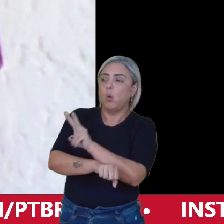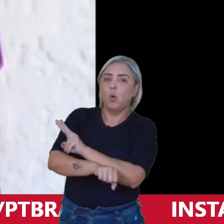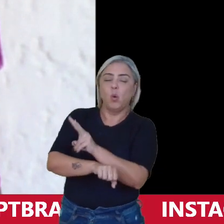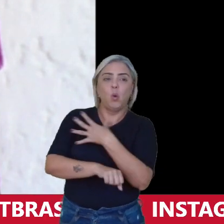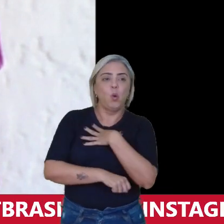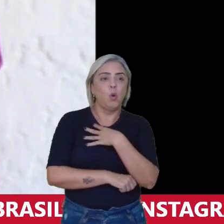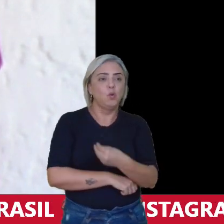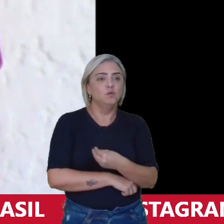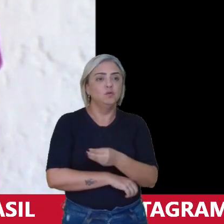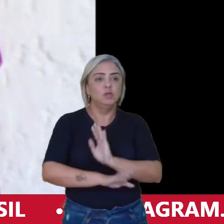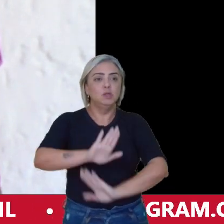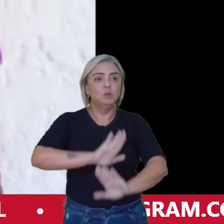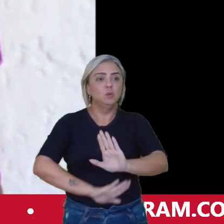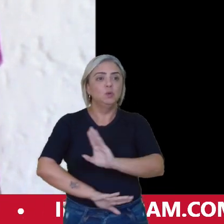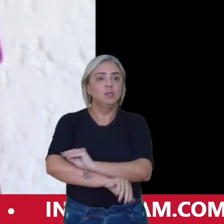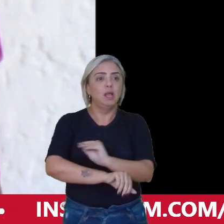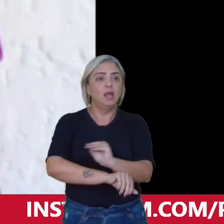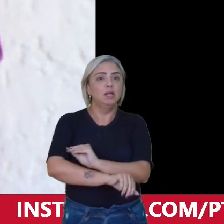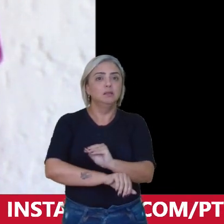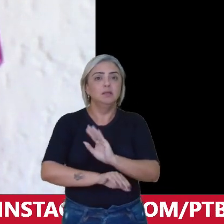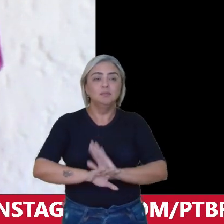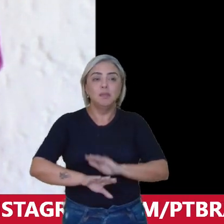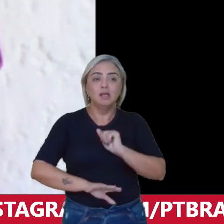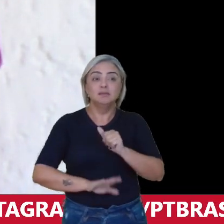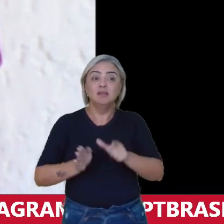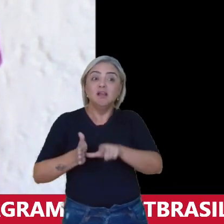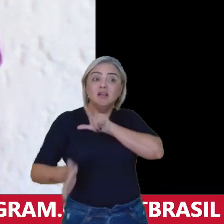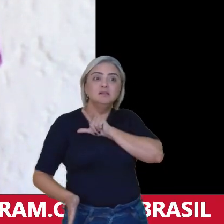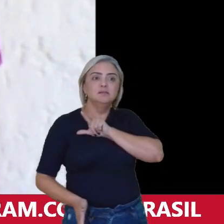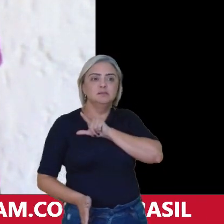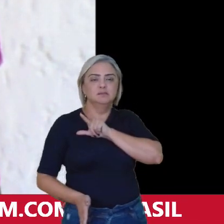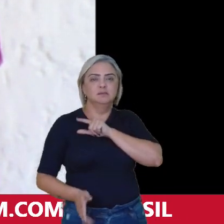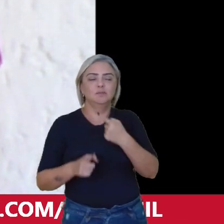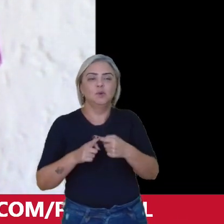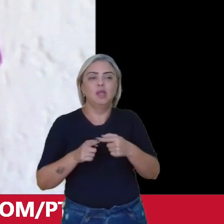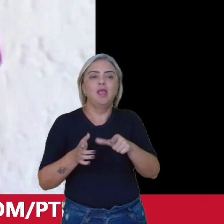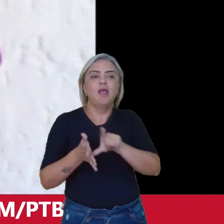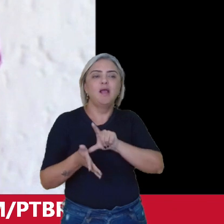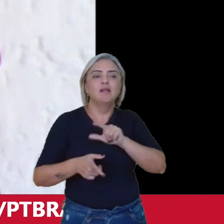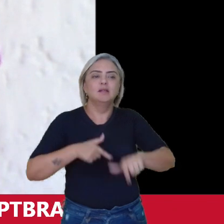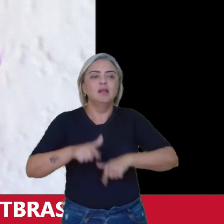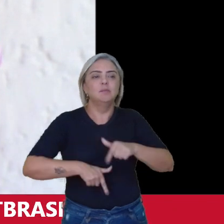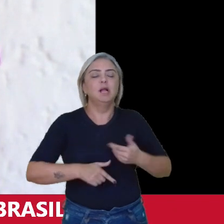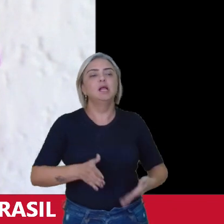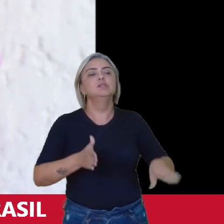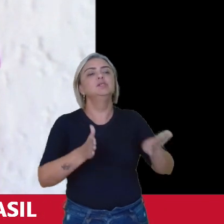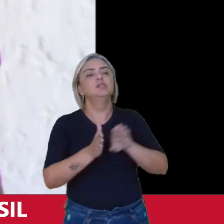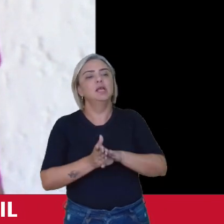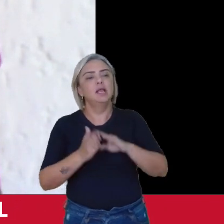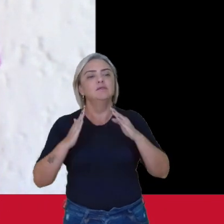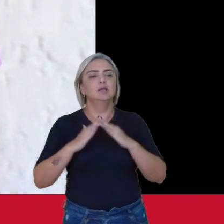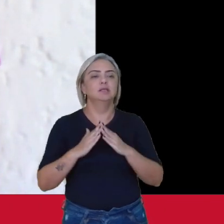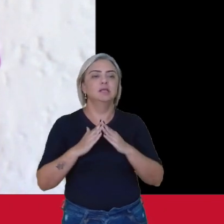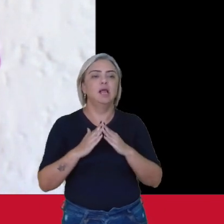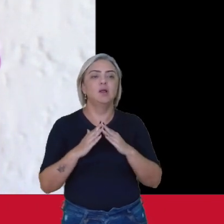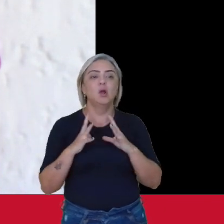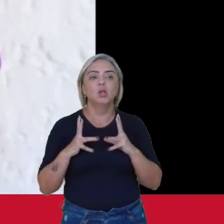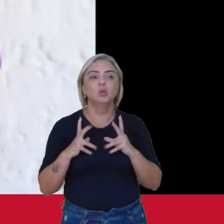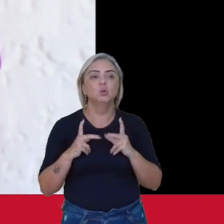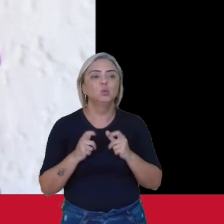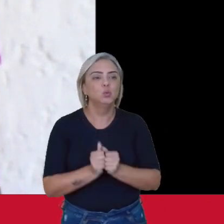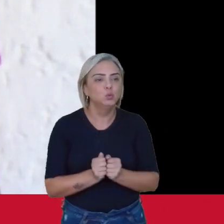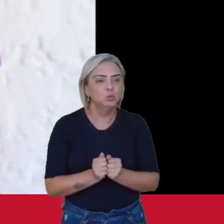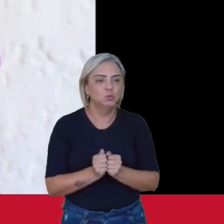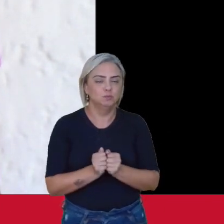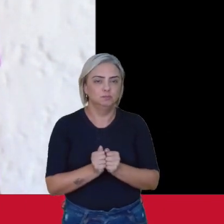dos filhos, do cuidado, é mais do que antes. Porque antes trabalhava e vinha fazer depois, agora ela tem que fazer tudo ao mesmo